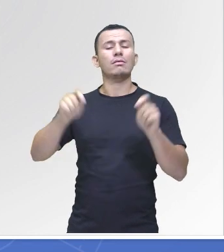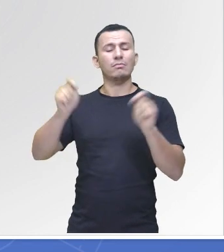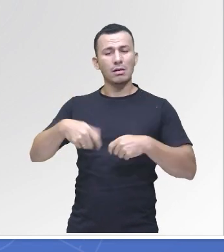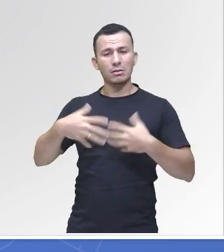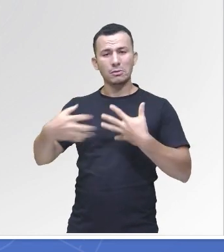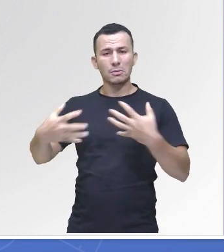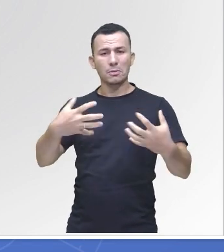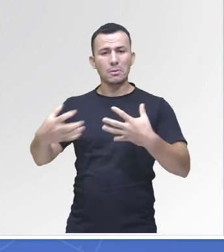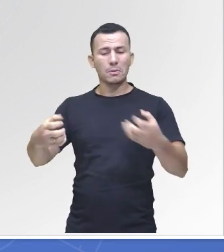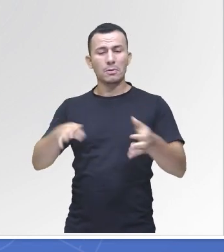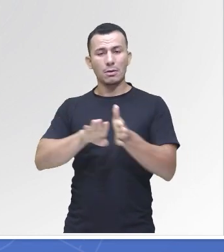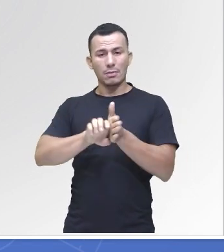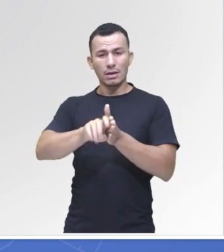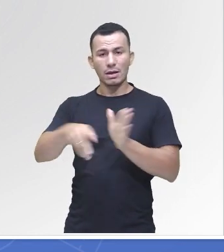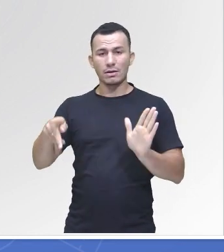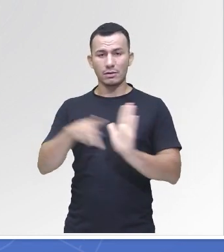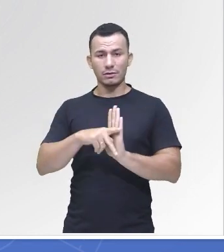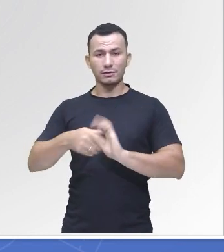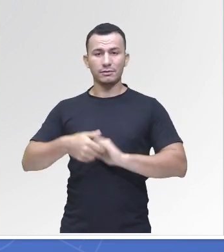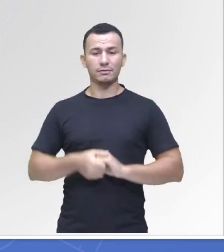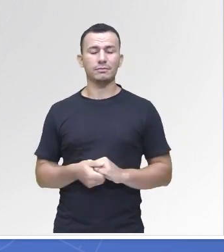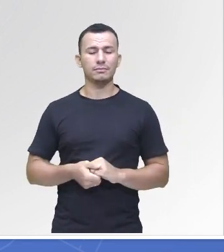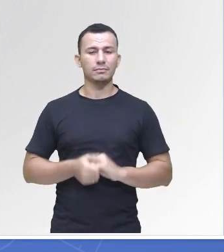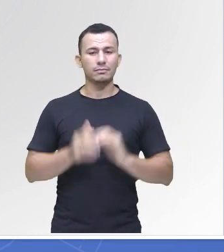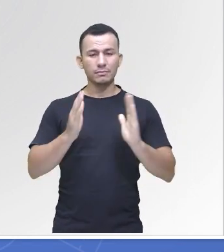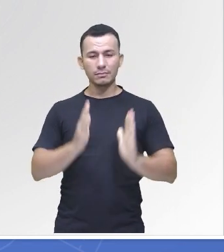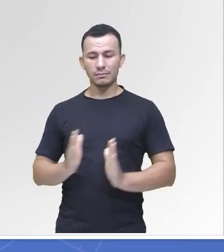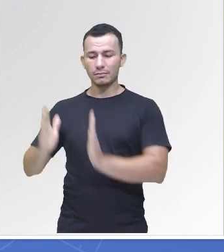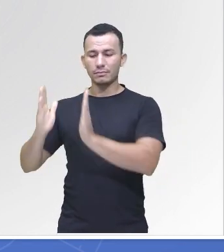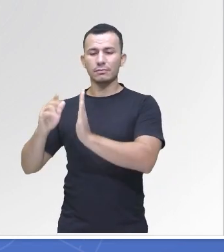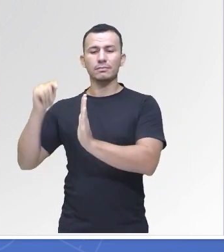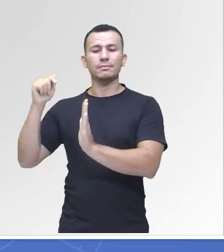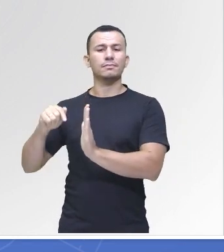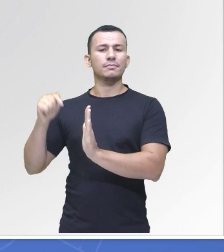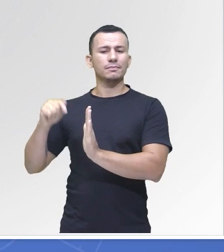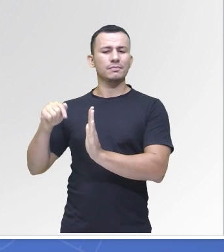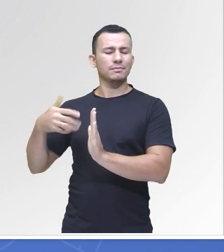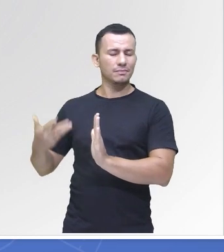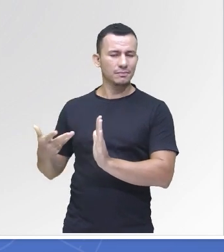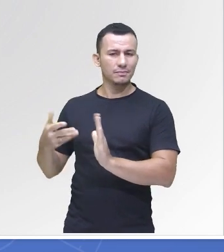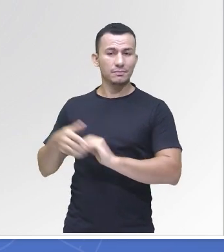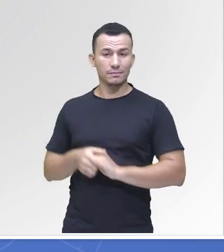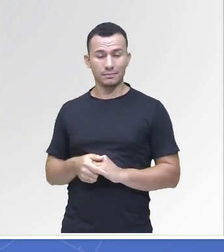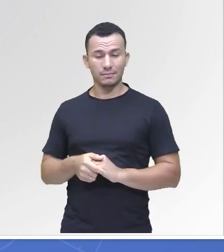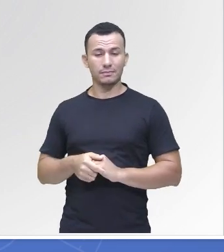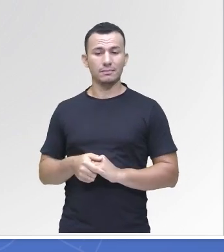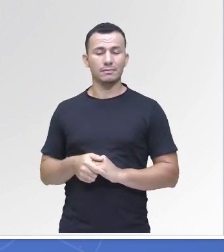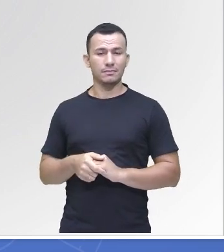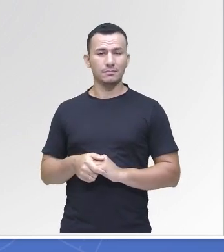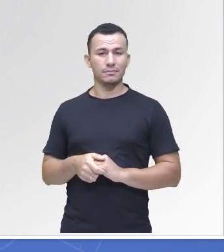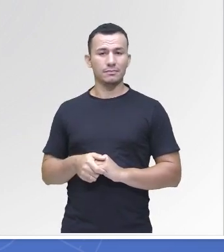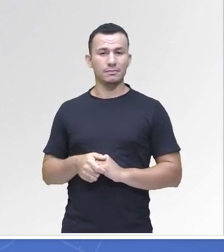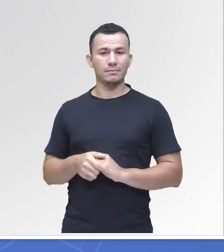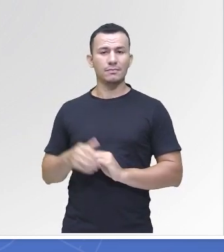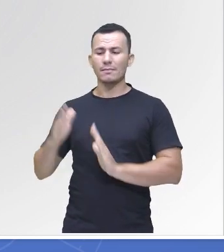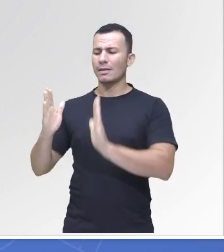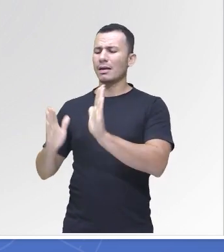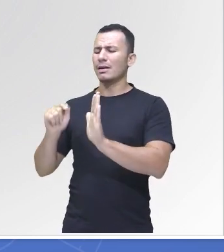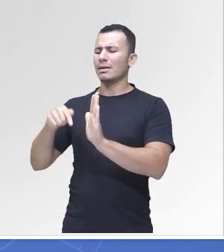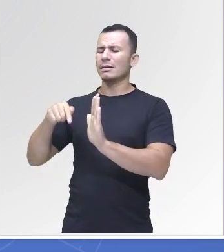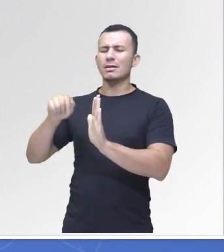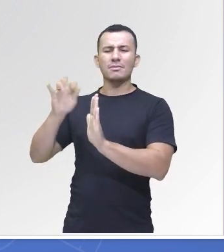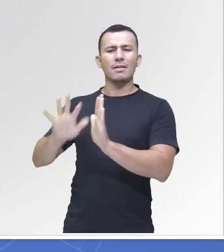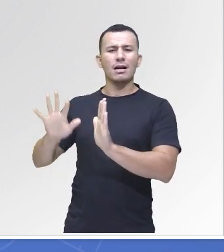parasitar bactérias. E aqui a gente tem uma outra representação, né, quanto aos aspectos ali dos